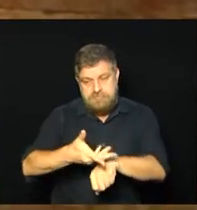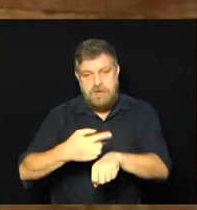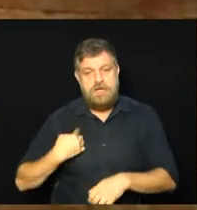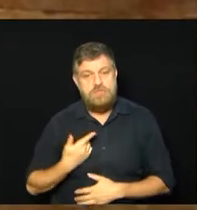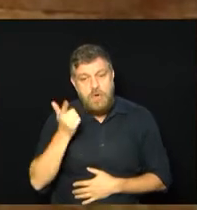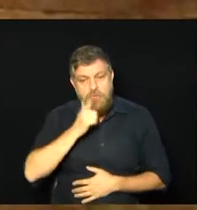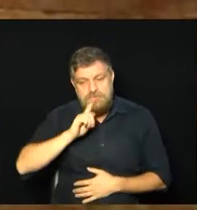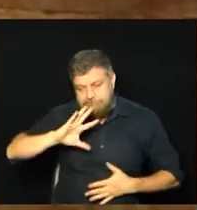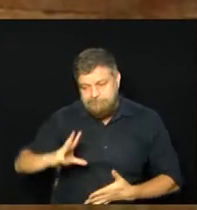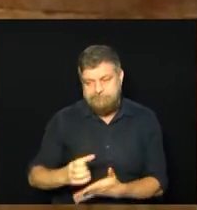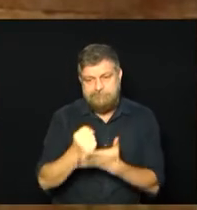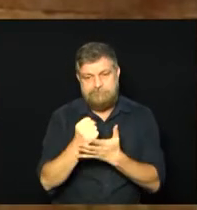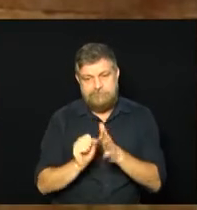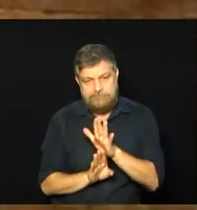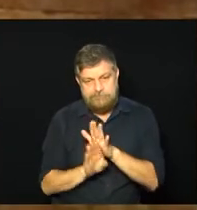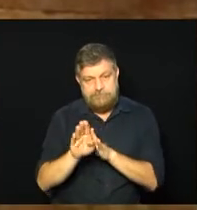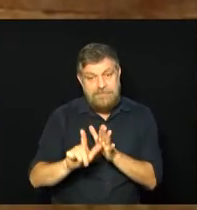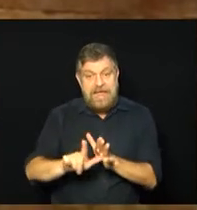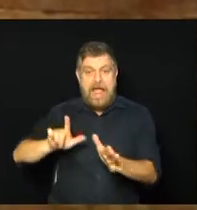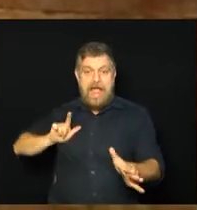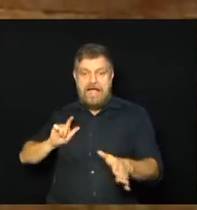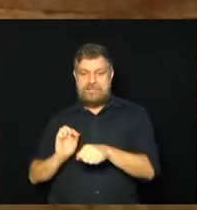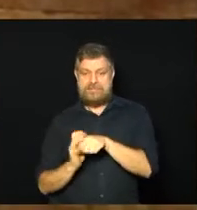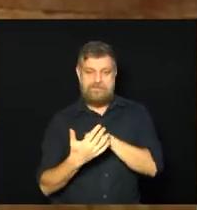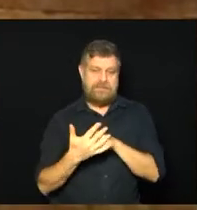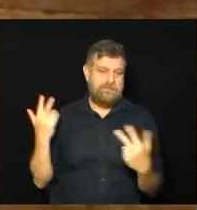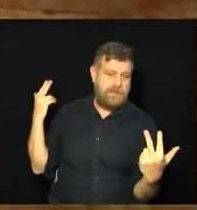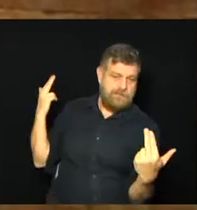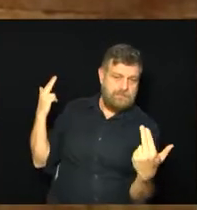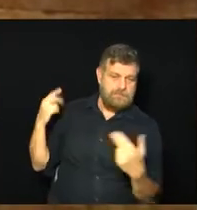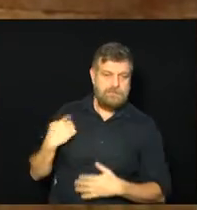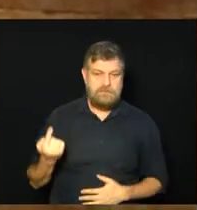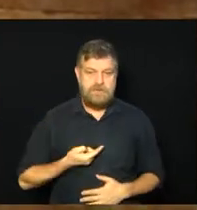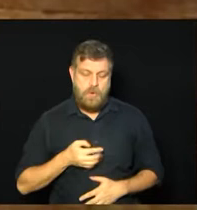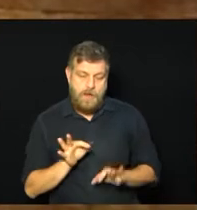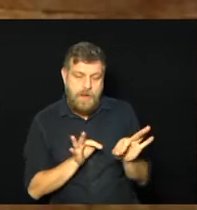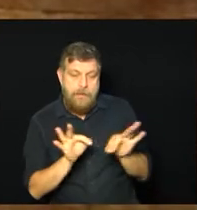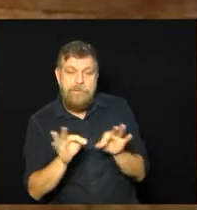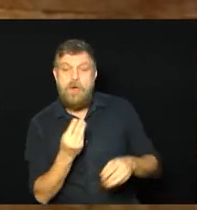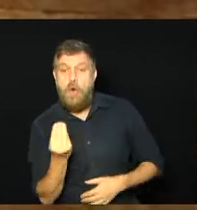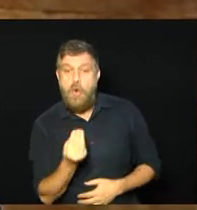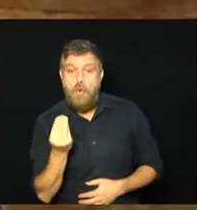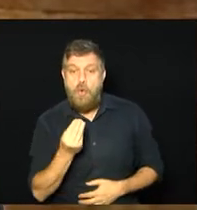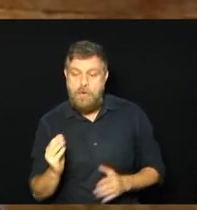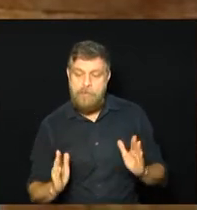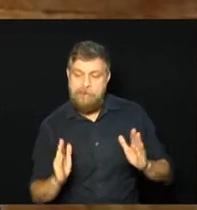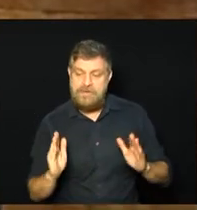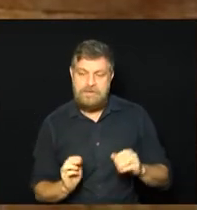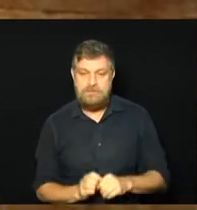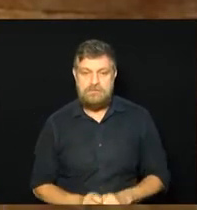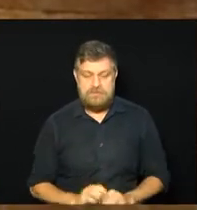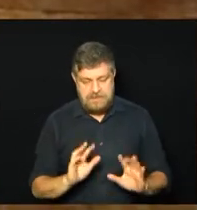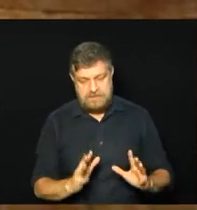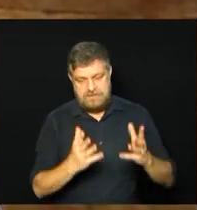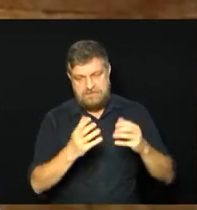vai recuperar patamares pré-pandemia. E como o setor se preparou neste momento de festas de fim de ano? Nós temos